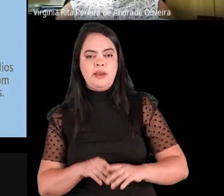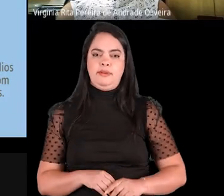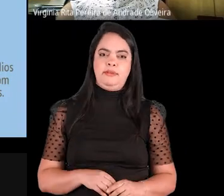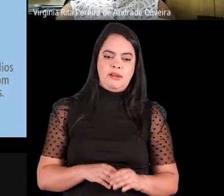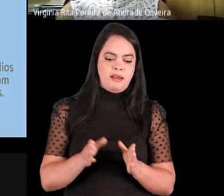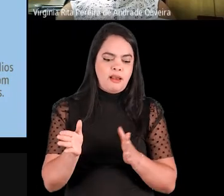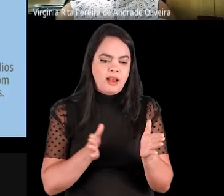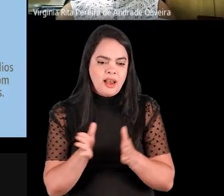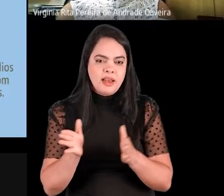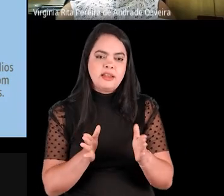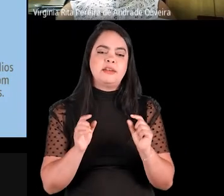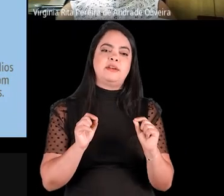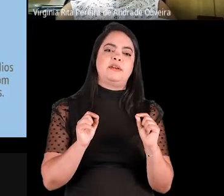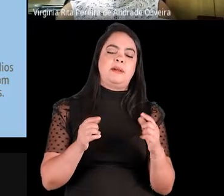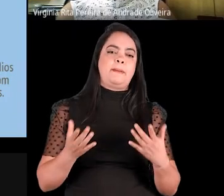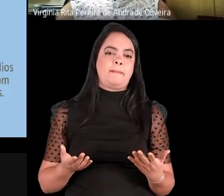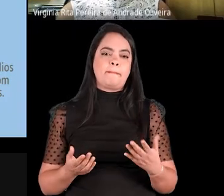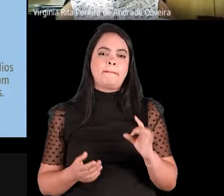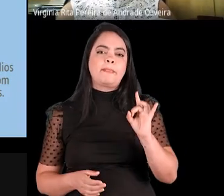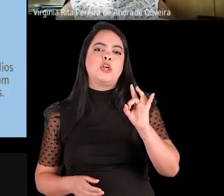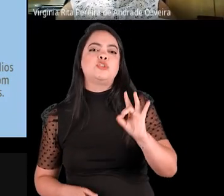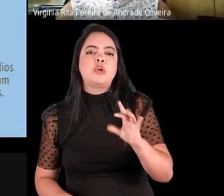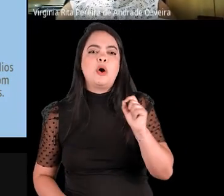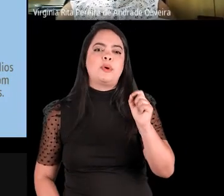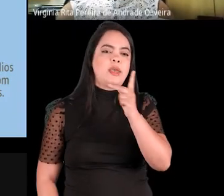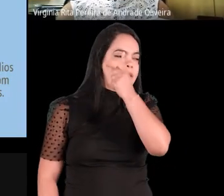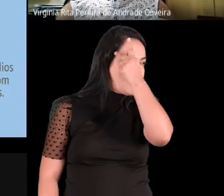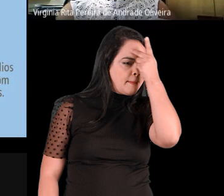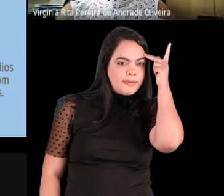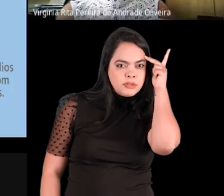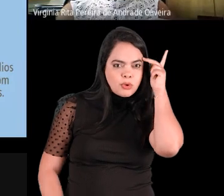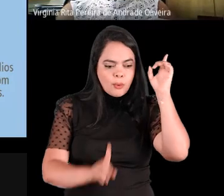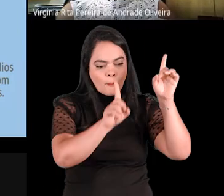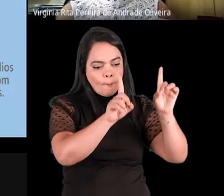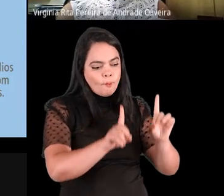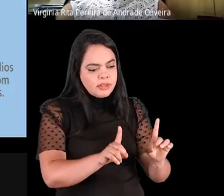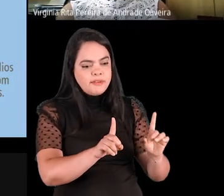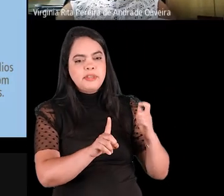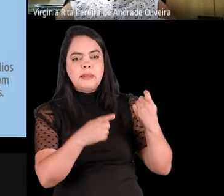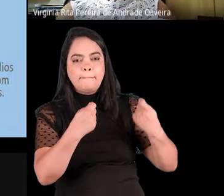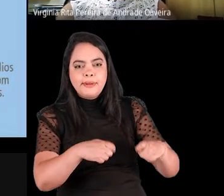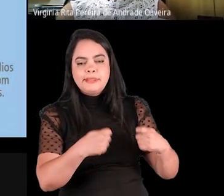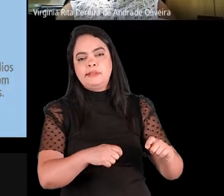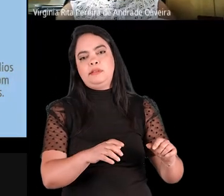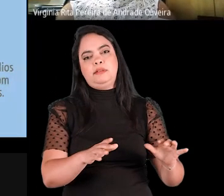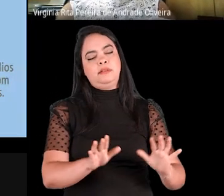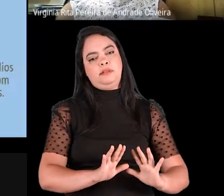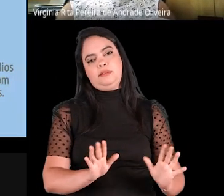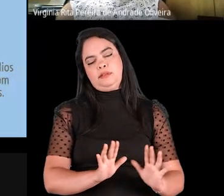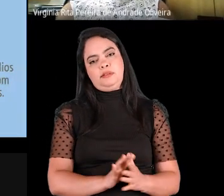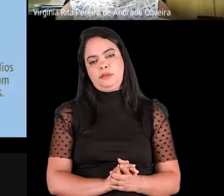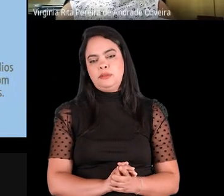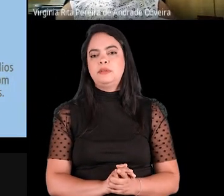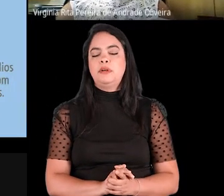partir da pessoa com deficiência ou que tenha a necessidade de que esse espaço esteja adequado. A